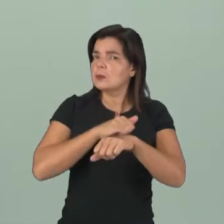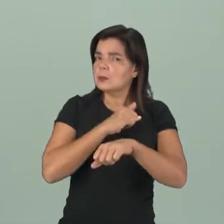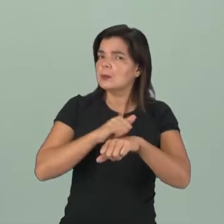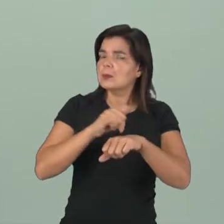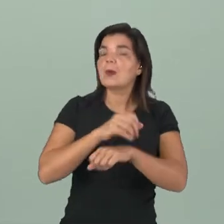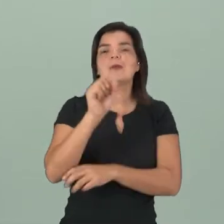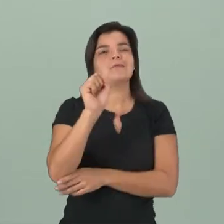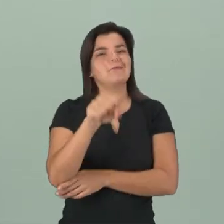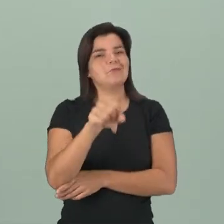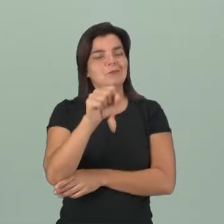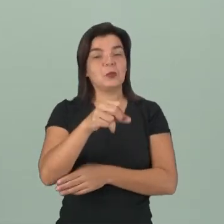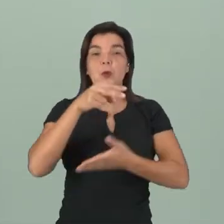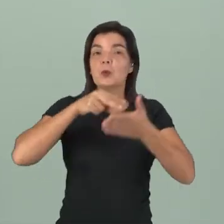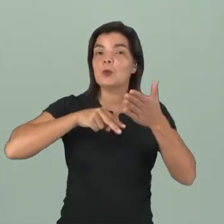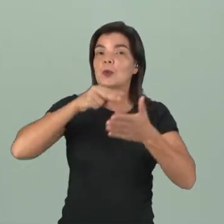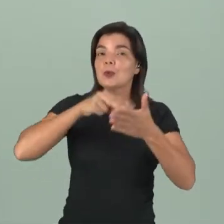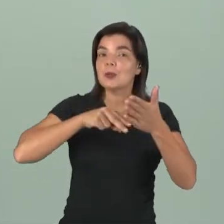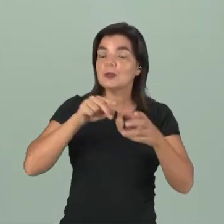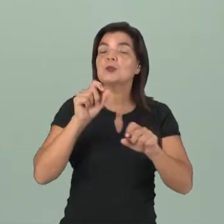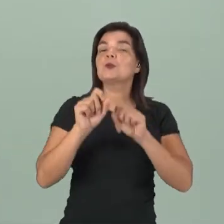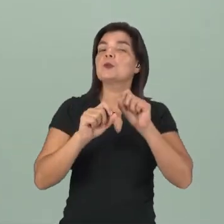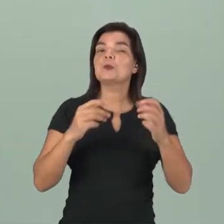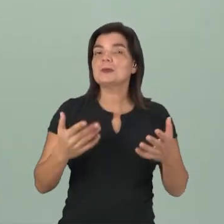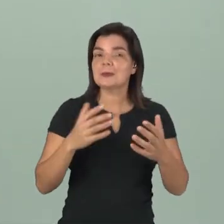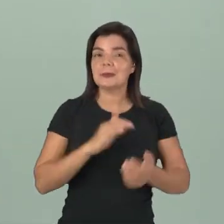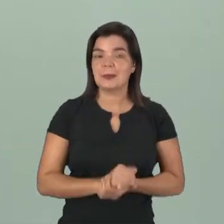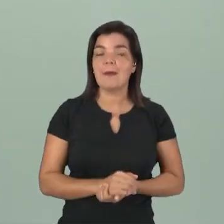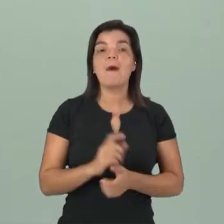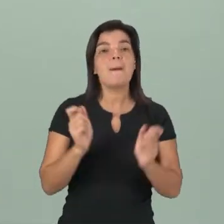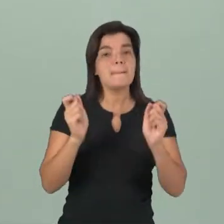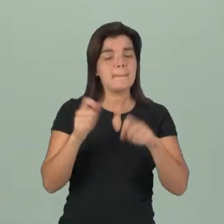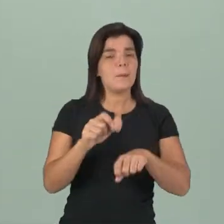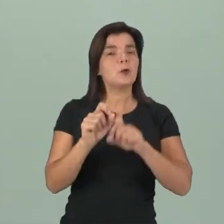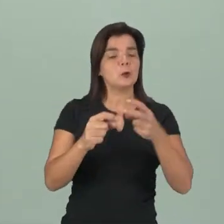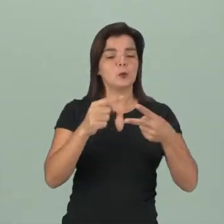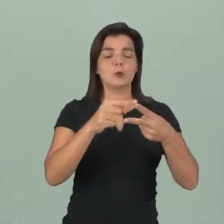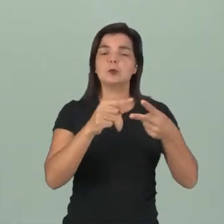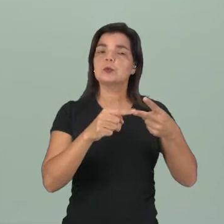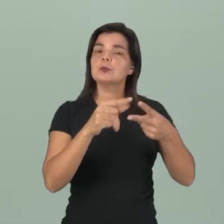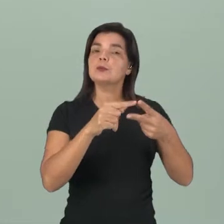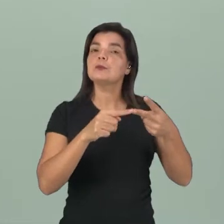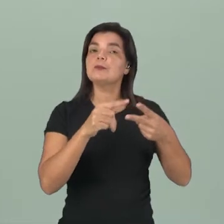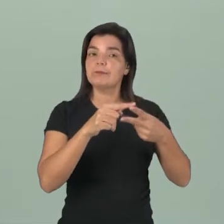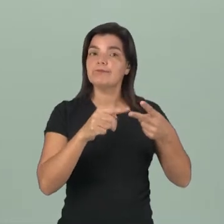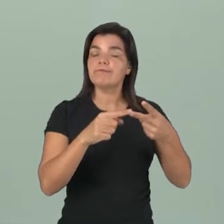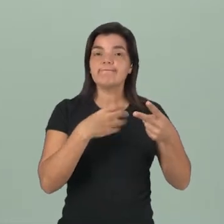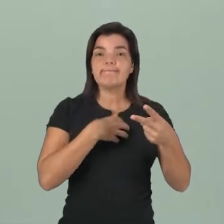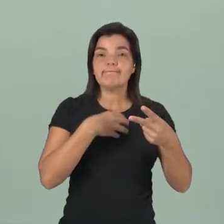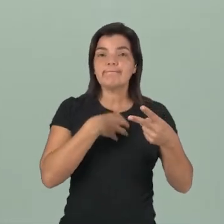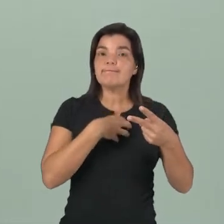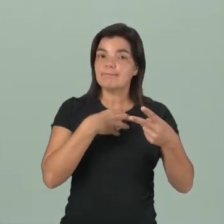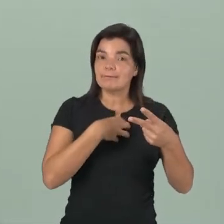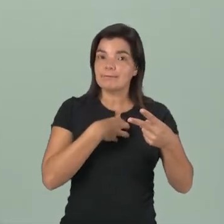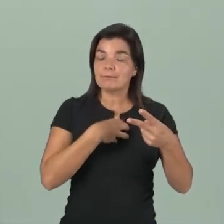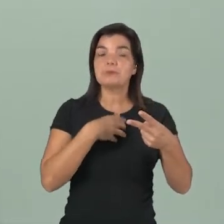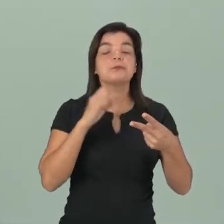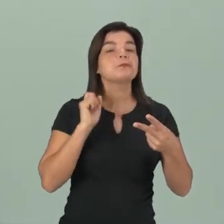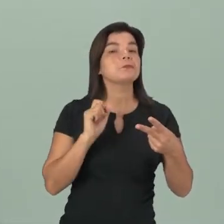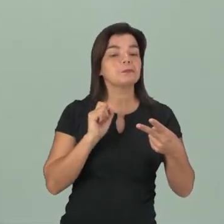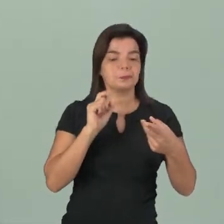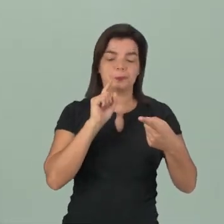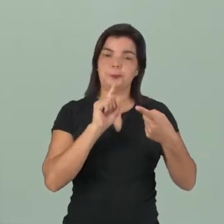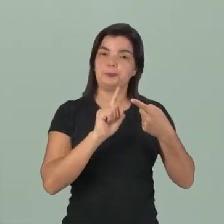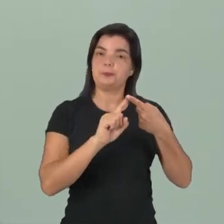galerinha, porque assim, a leitura em si, ela pode causar 2 tipos de sensação, né? Ela